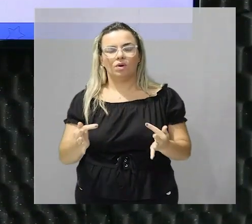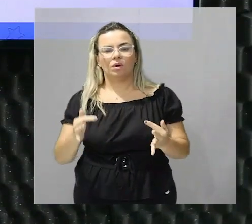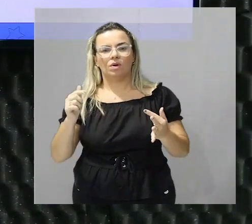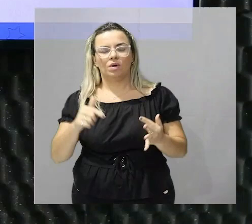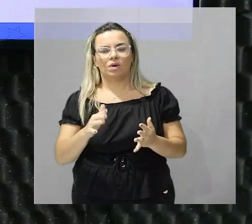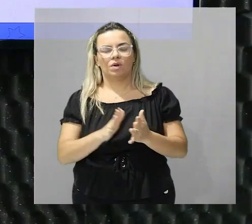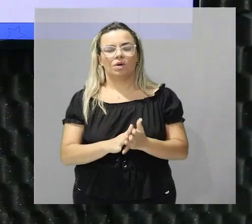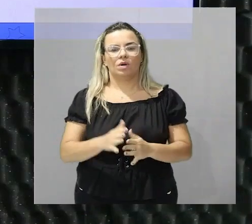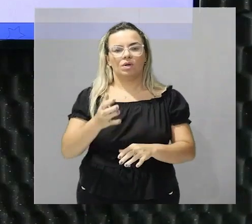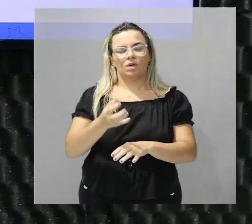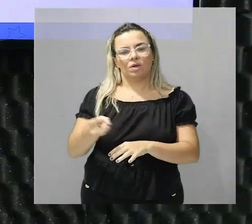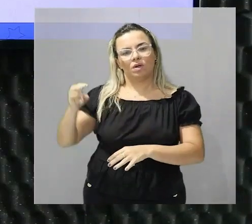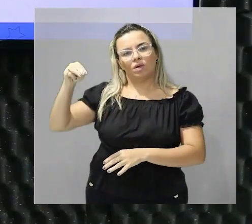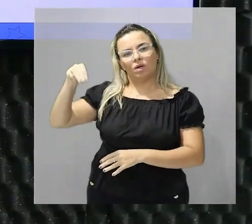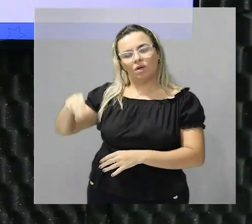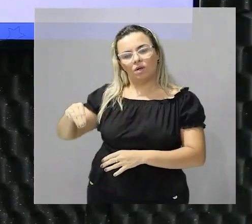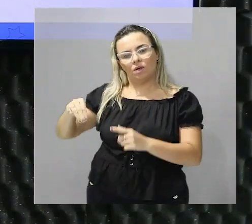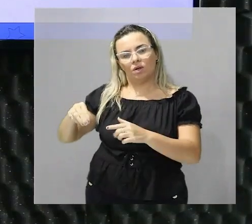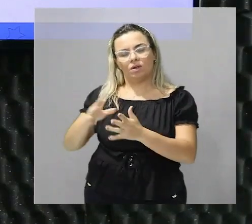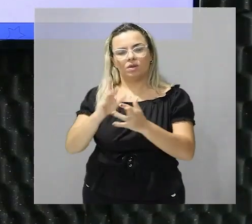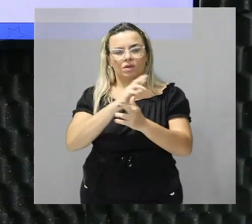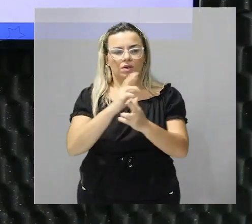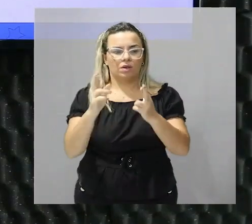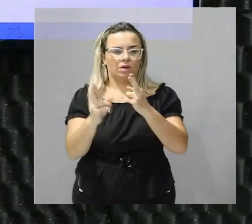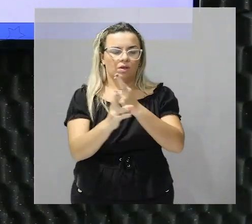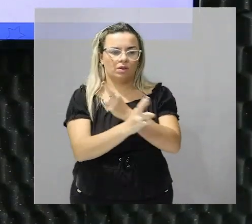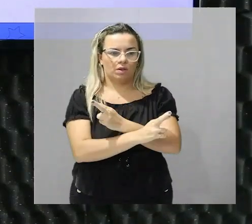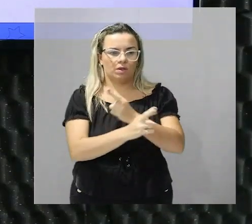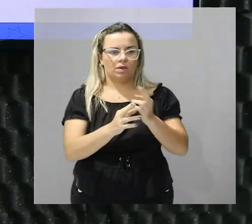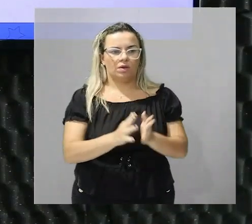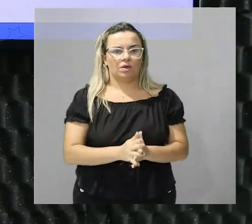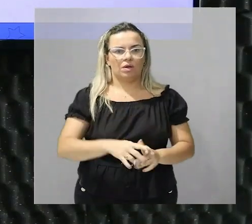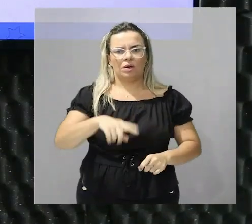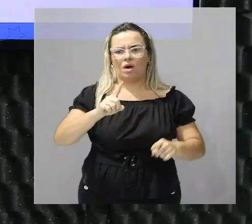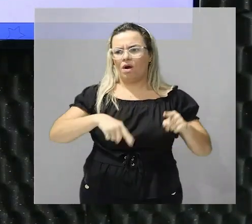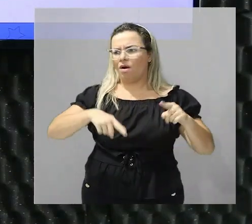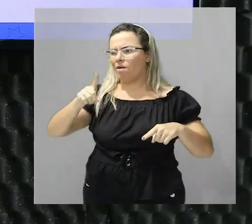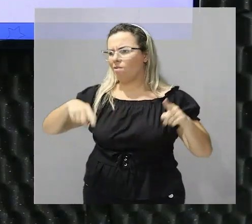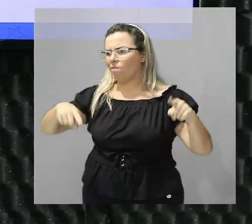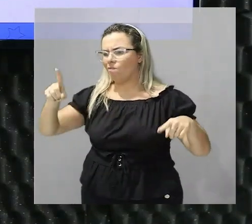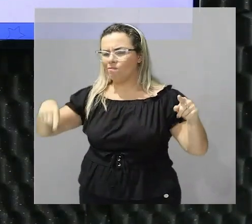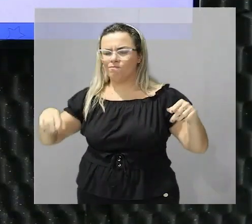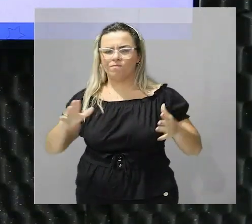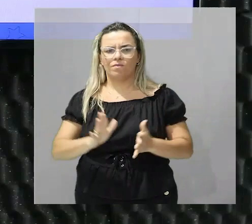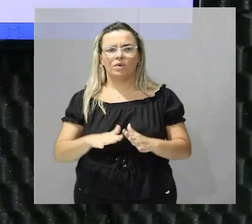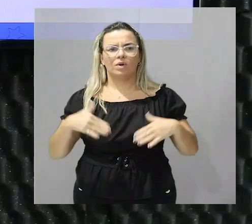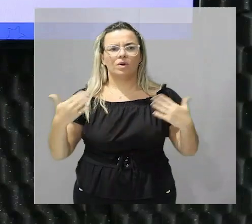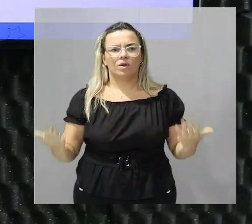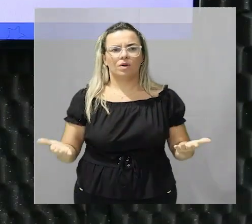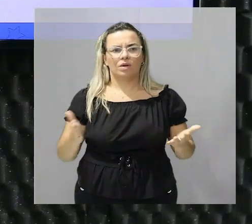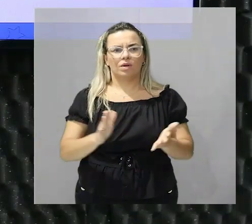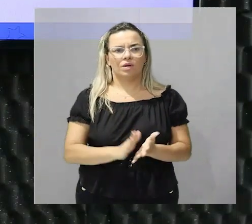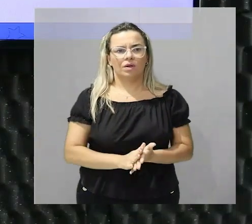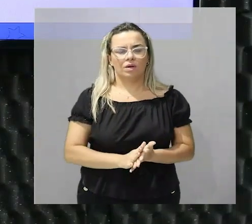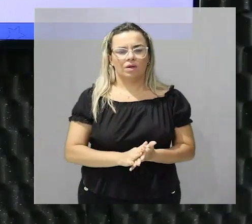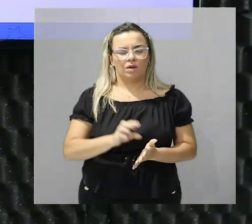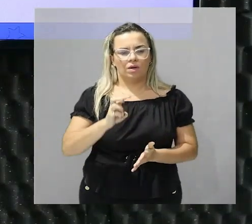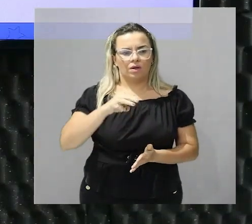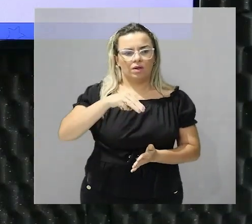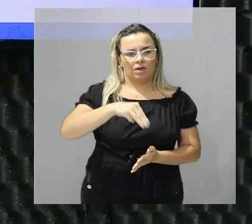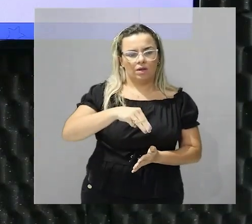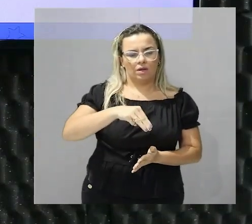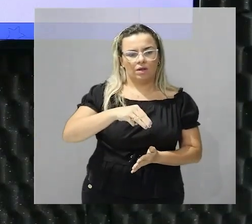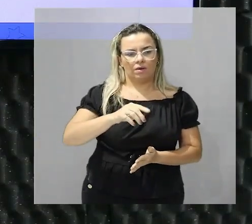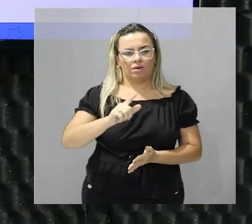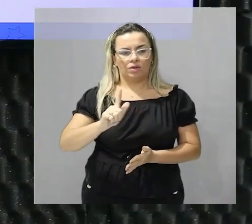matemática que relacione essas variáveis. Que variáveis são essas, meu povo? M, G